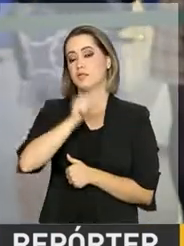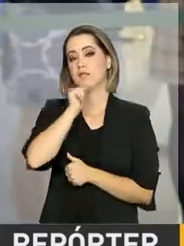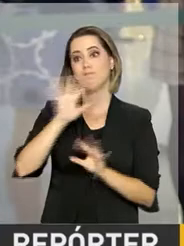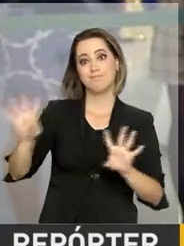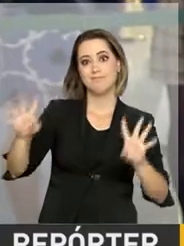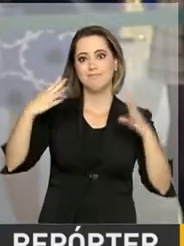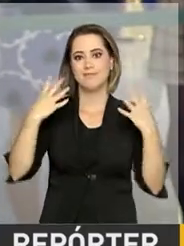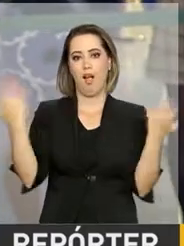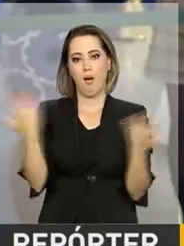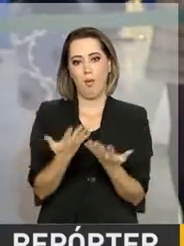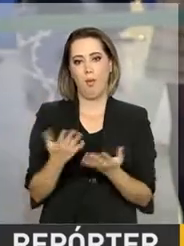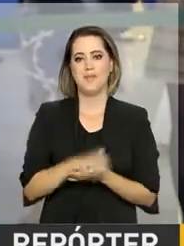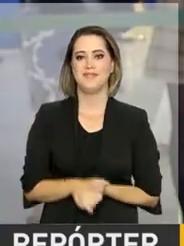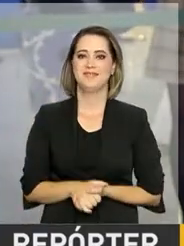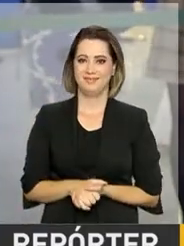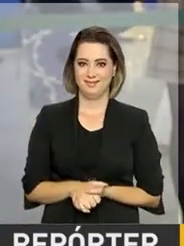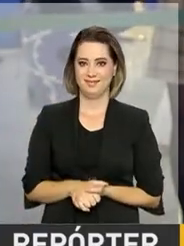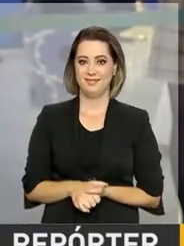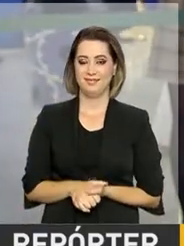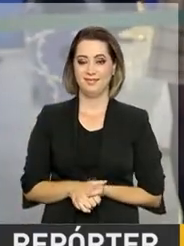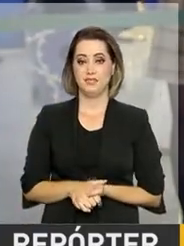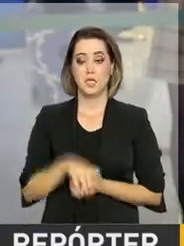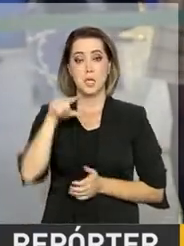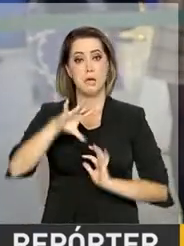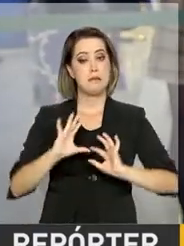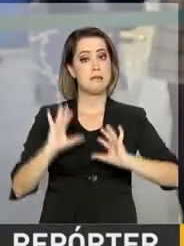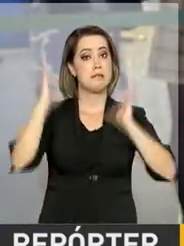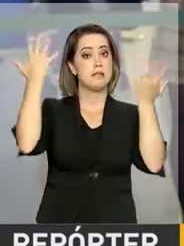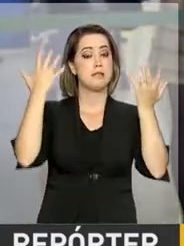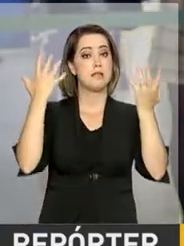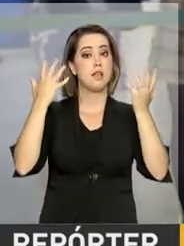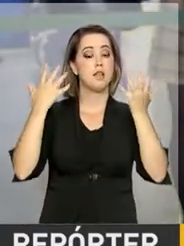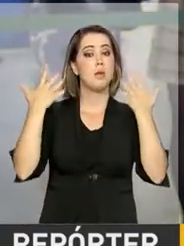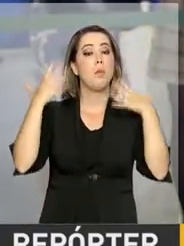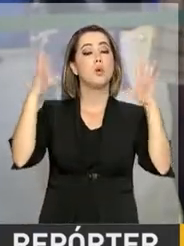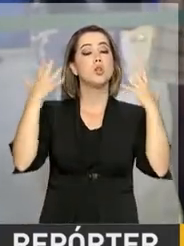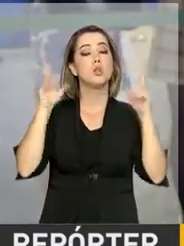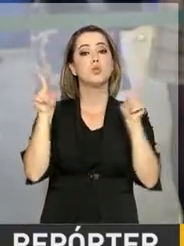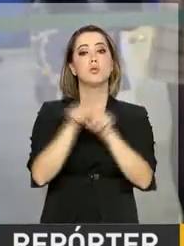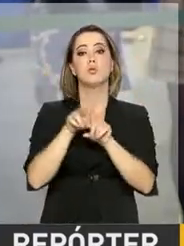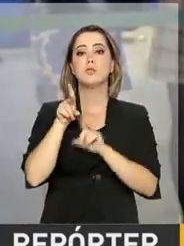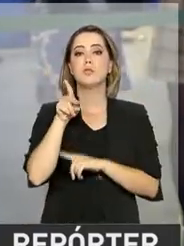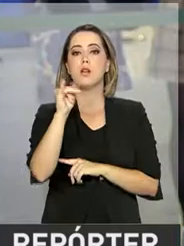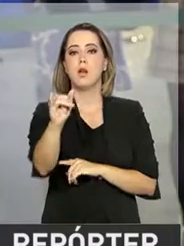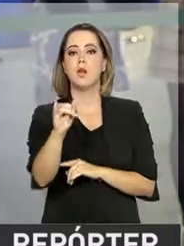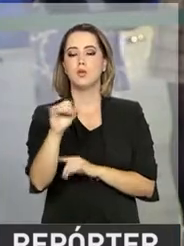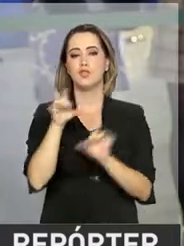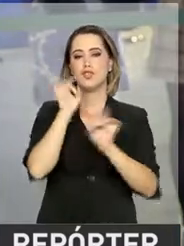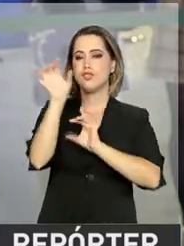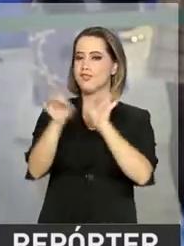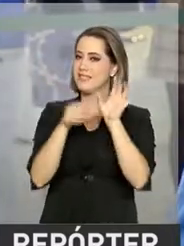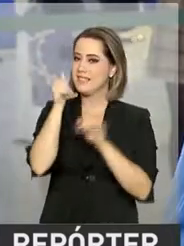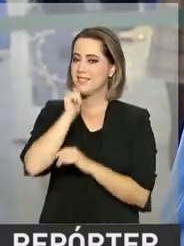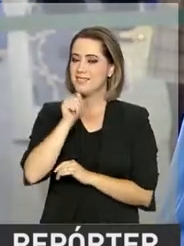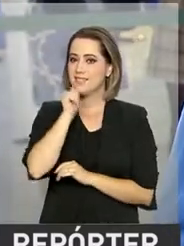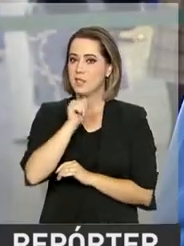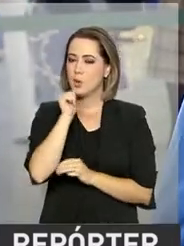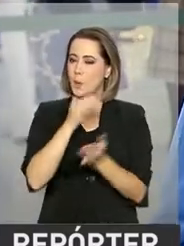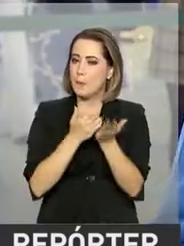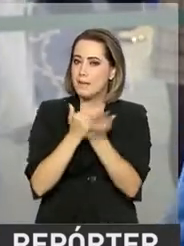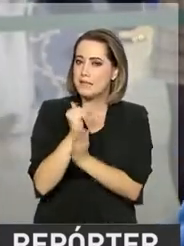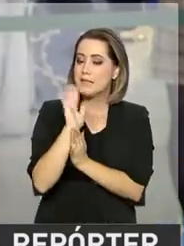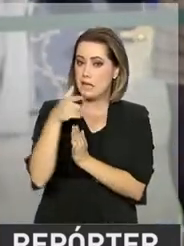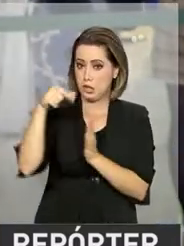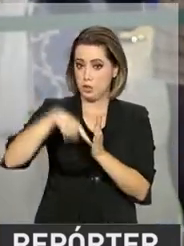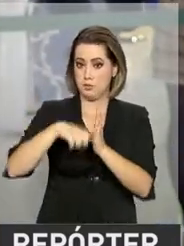nos assistem nesse momento. Pois é, durante a cerimônia de comemoração do Dia Internacional da Mulher, que está prevista para começar em instantes aqui no